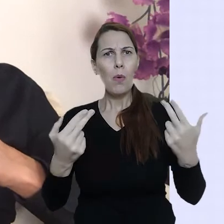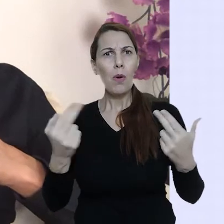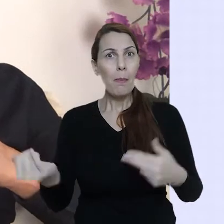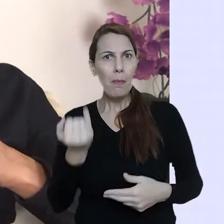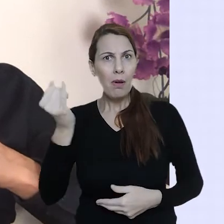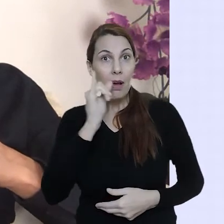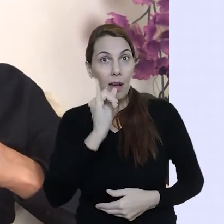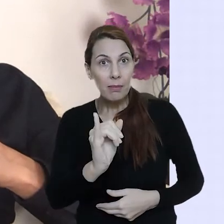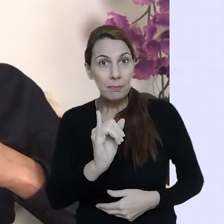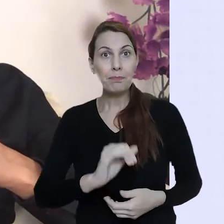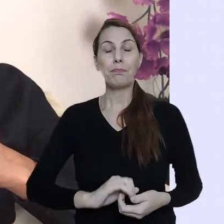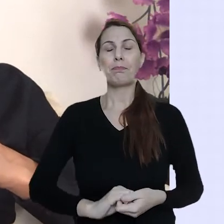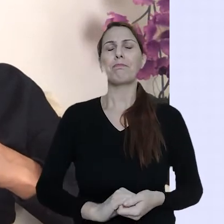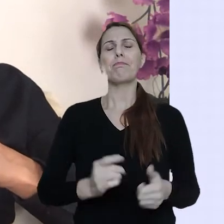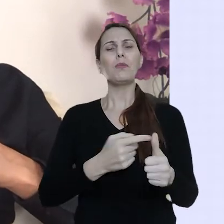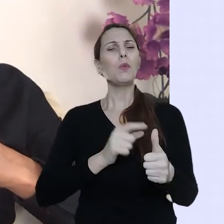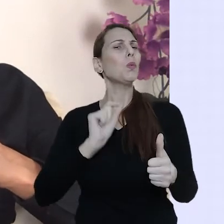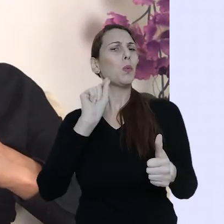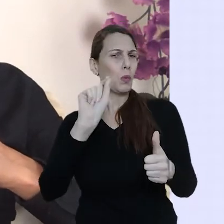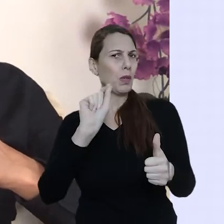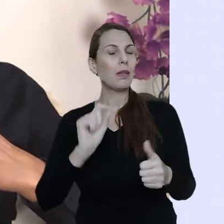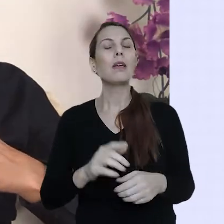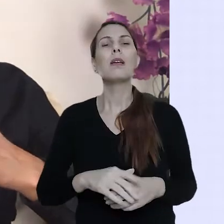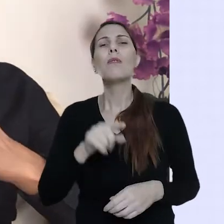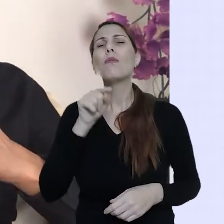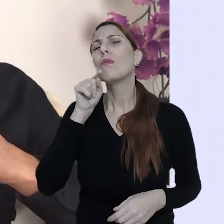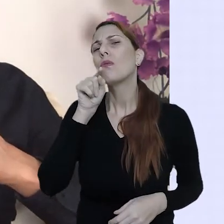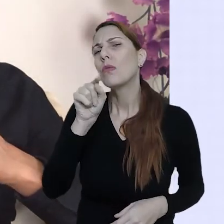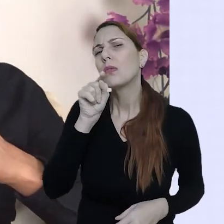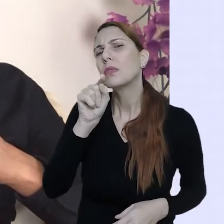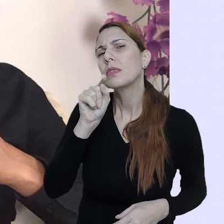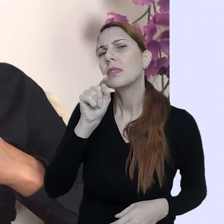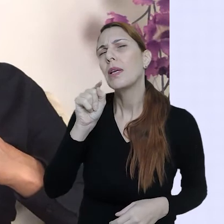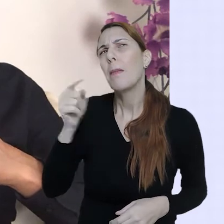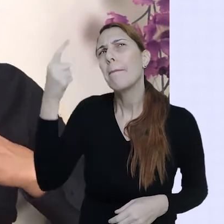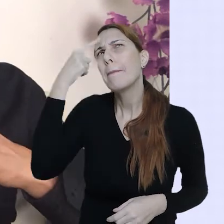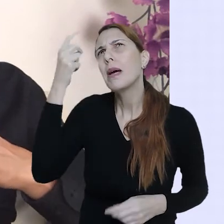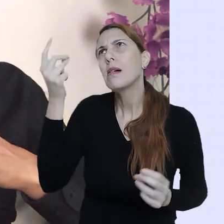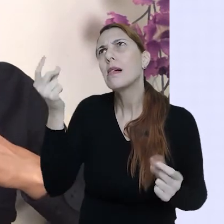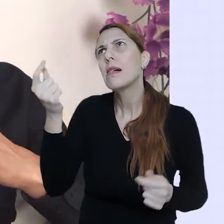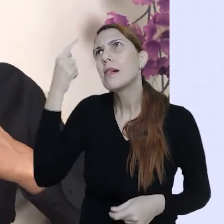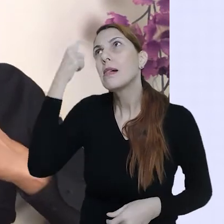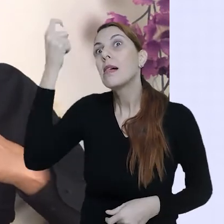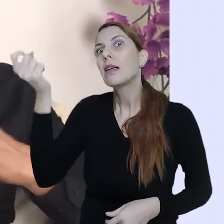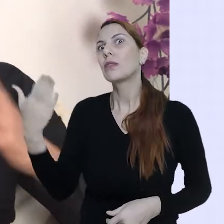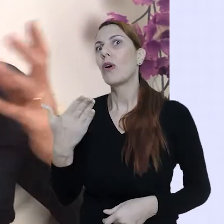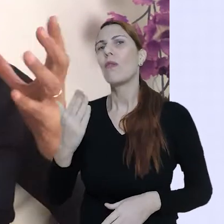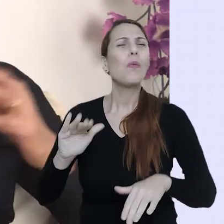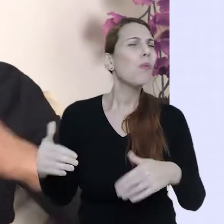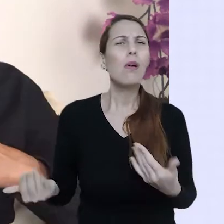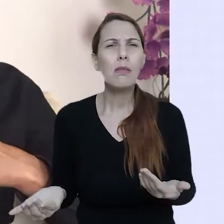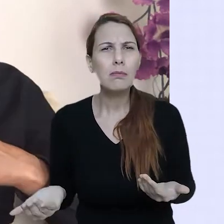que eu gostaria de salientar, né? Quando que você teve uma sacada,